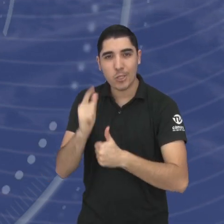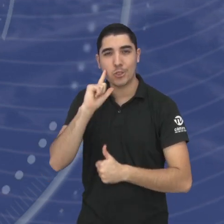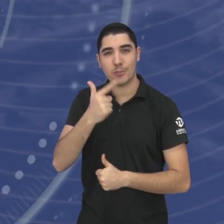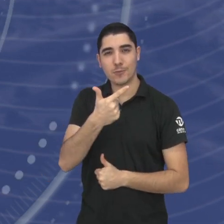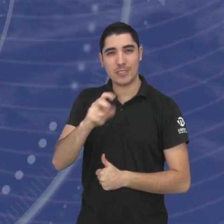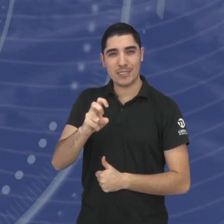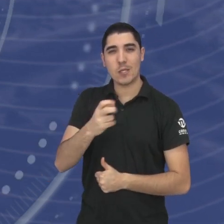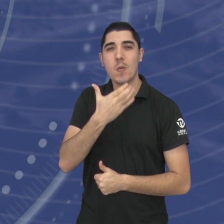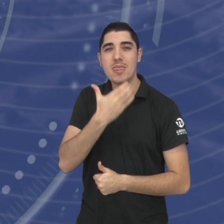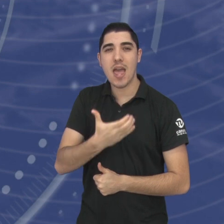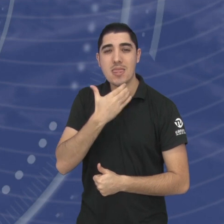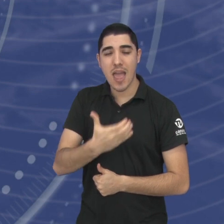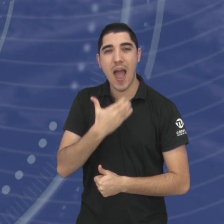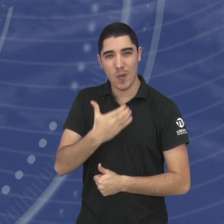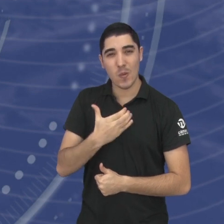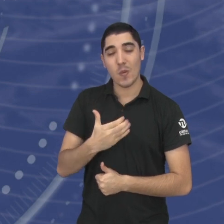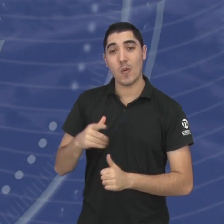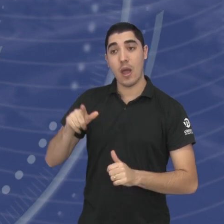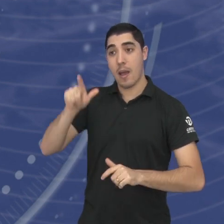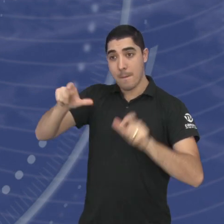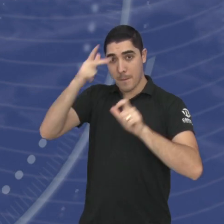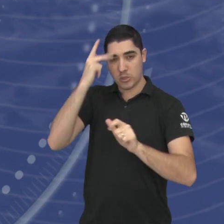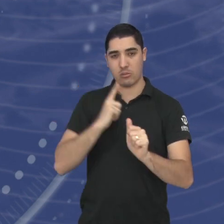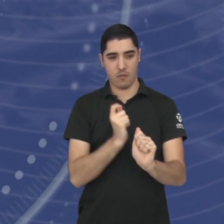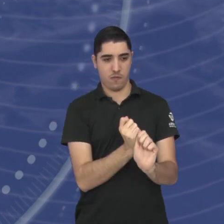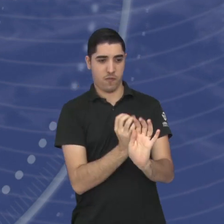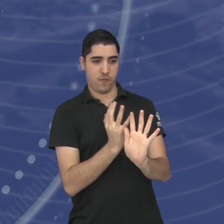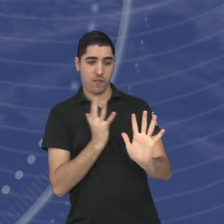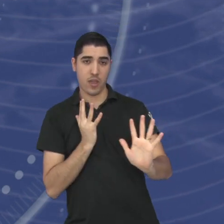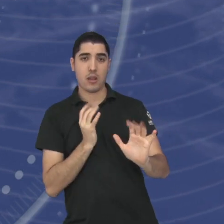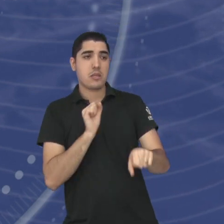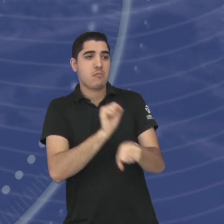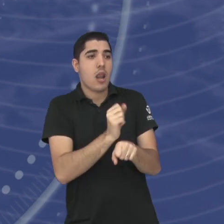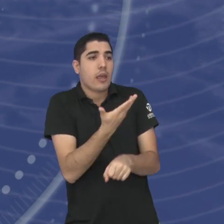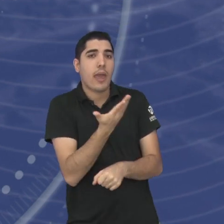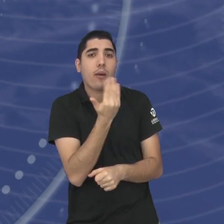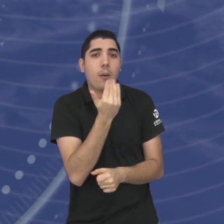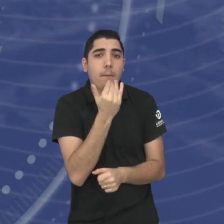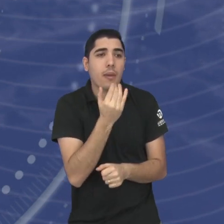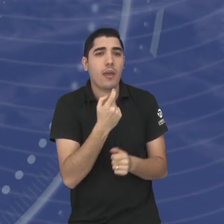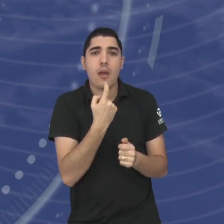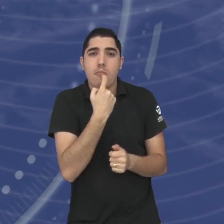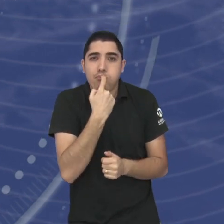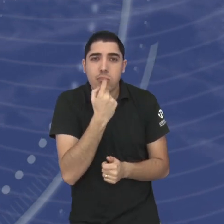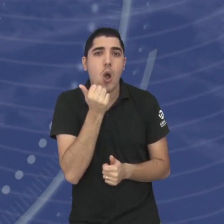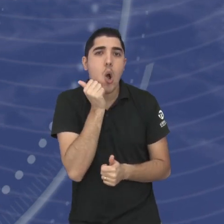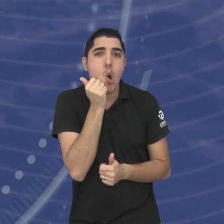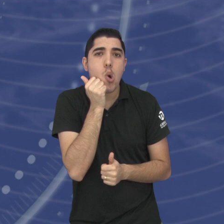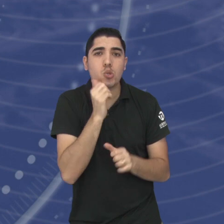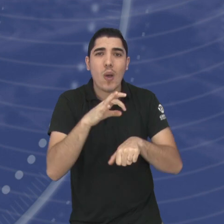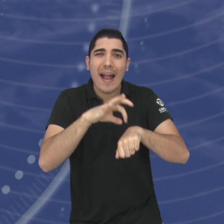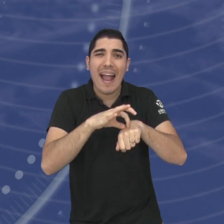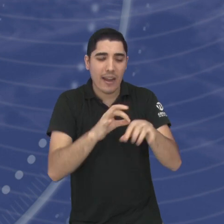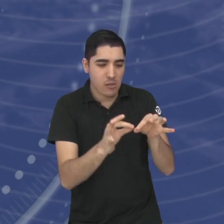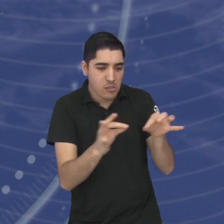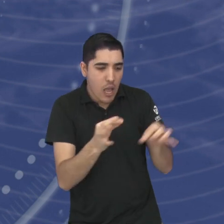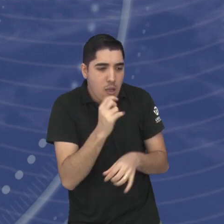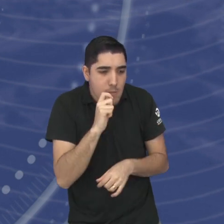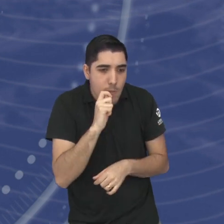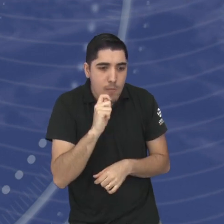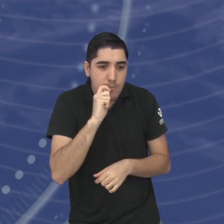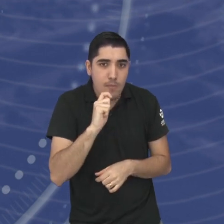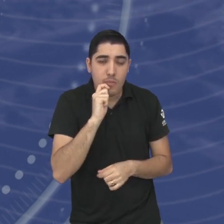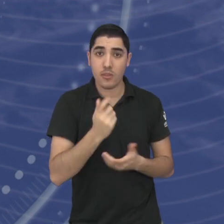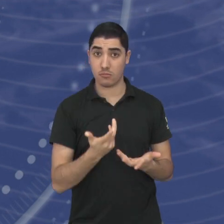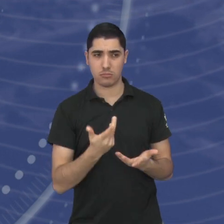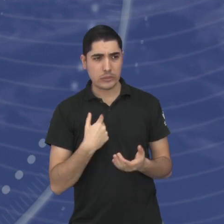na fila por ossos em Mato Grosso, não só em Mato Grosso, isso no país inteiro a gente viu muitas situações